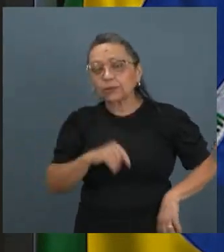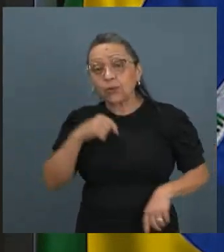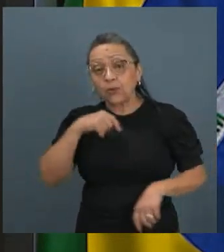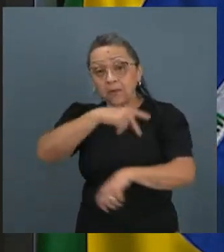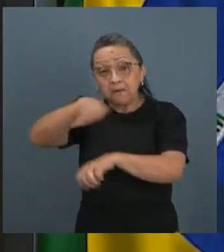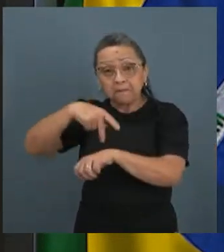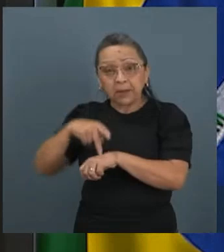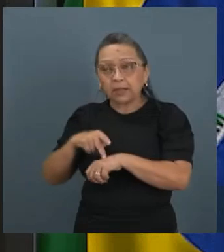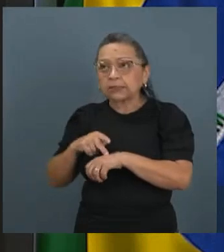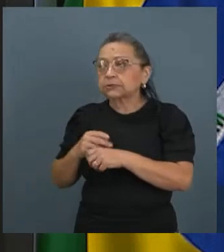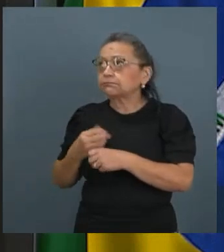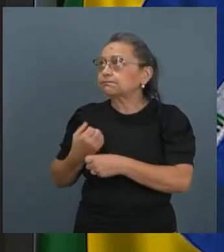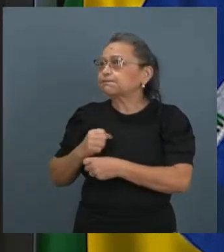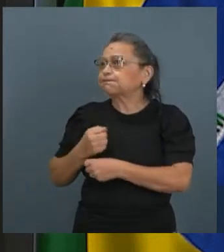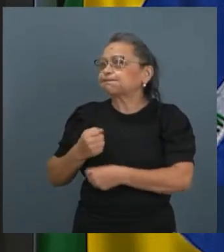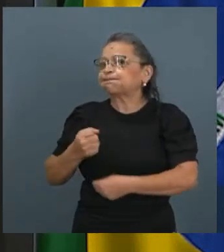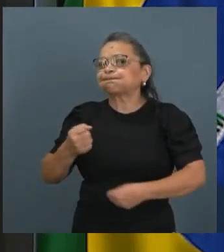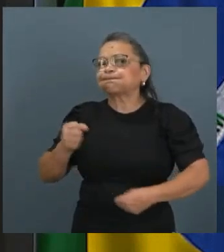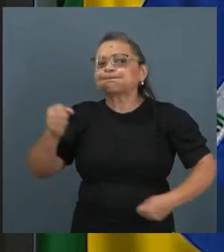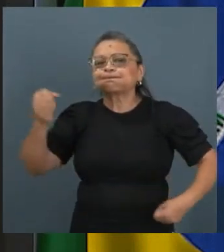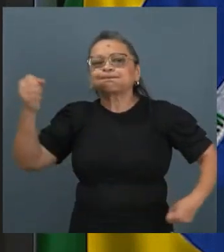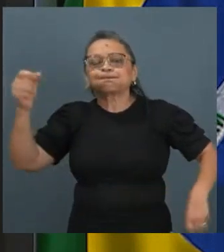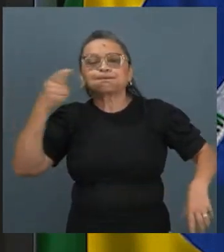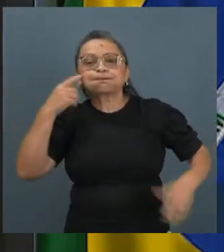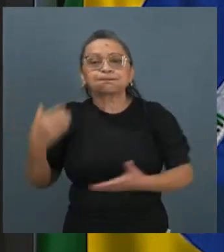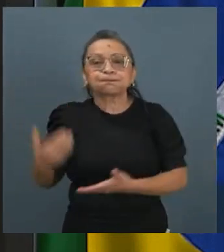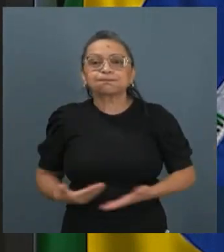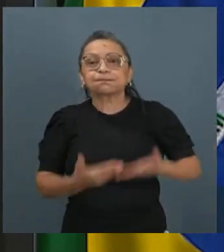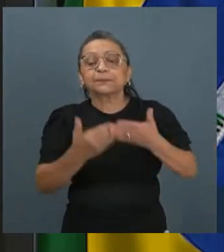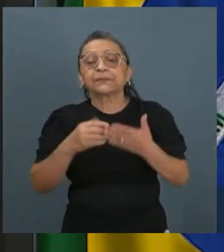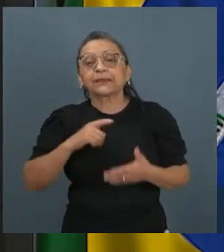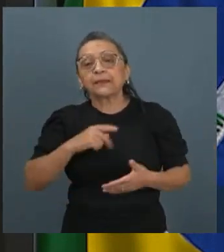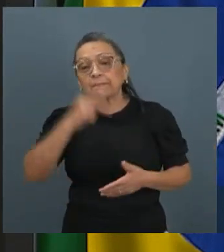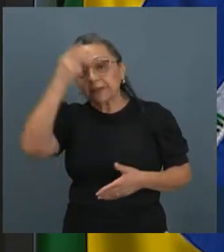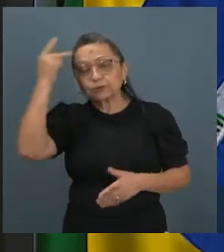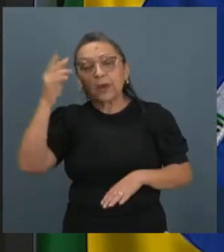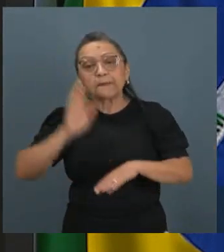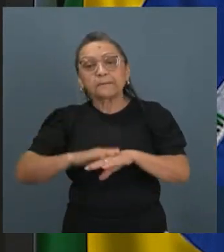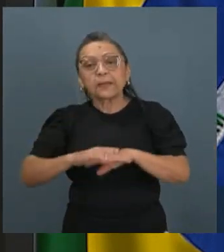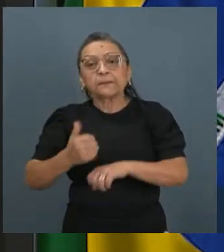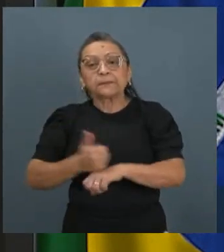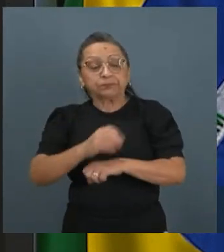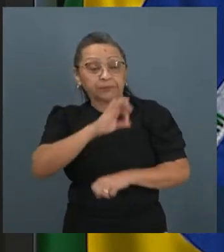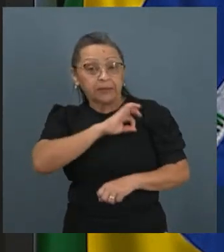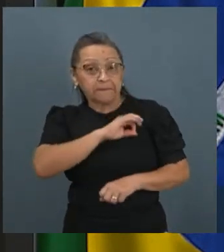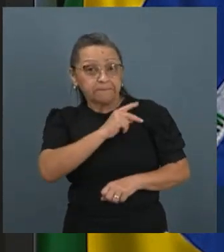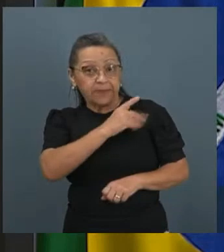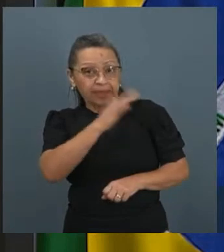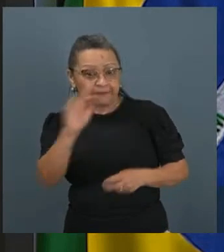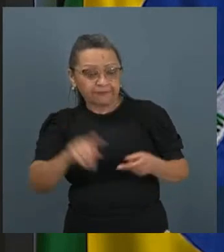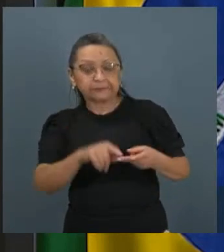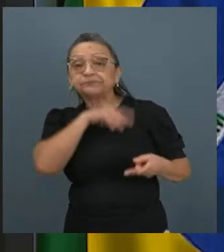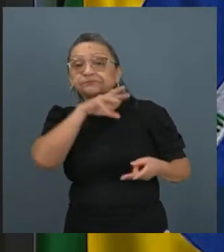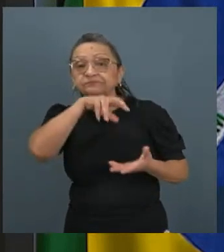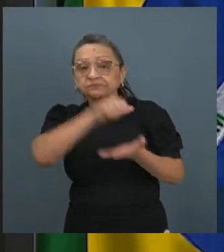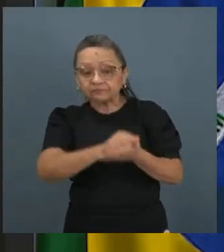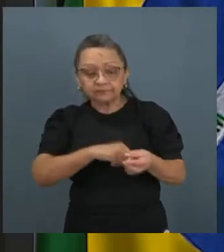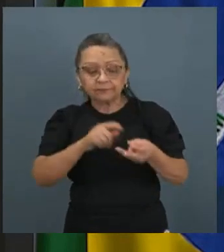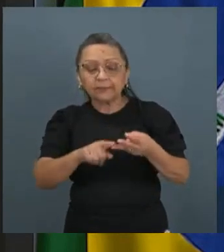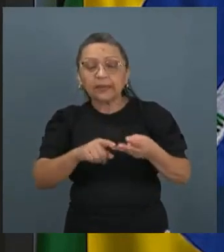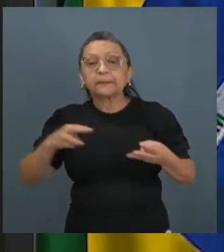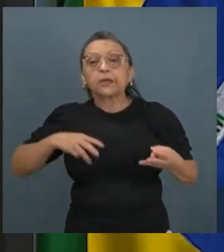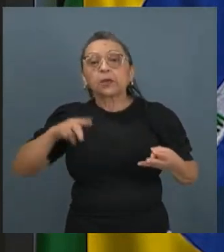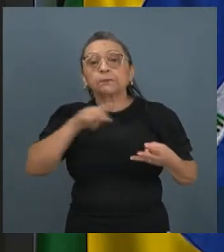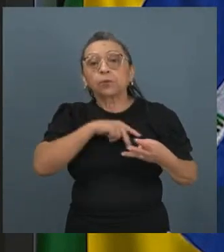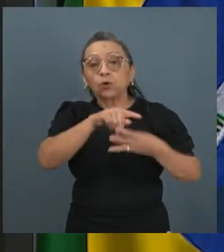país continental onde especialistas da Polícia Federal, da Receita Federal e do Ministério